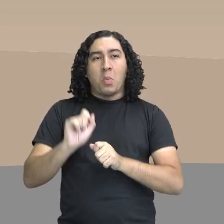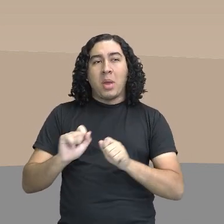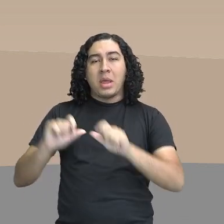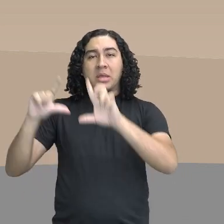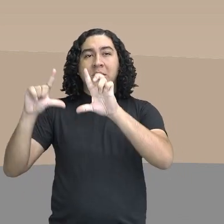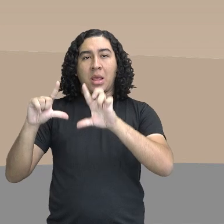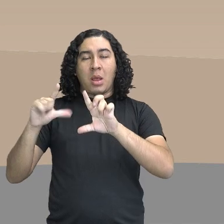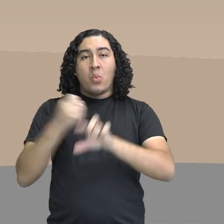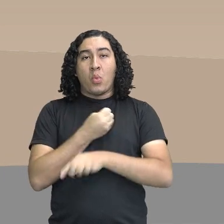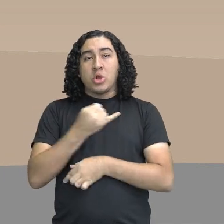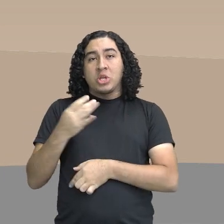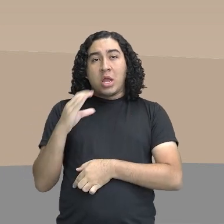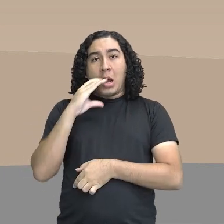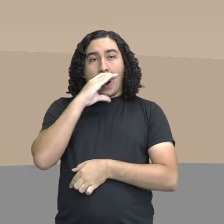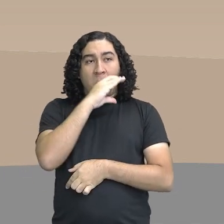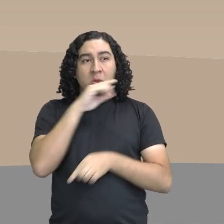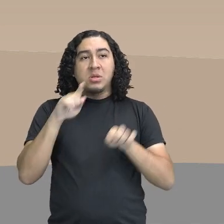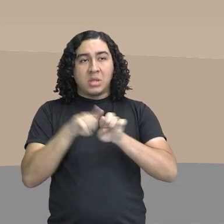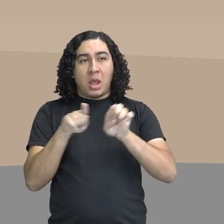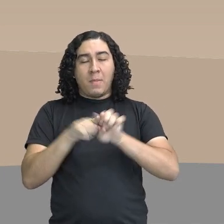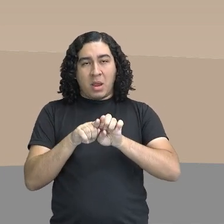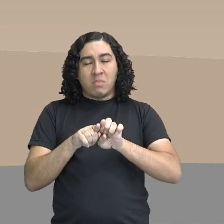calor também vai aumentando.